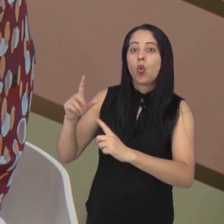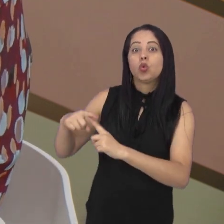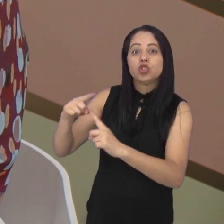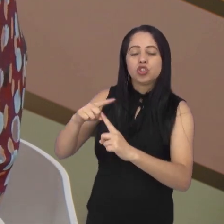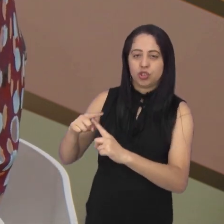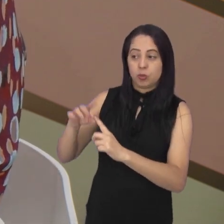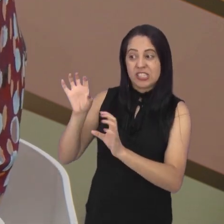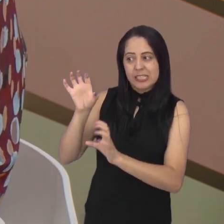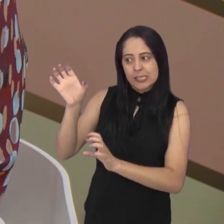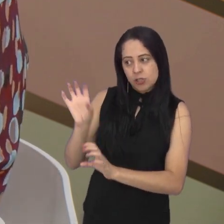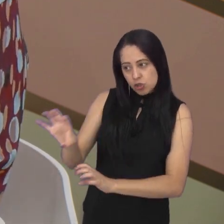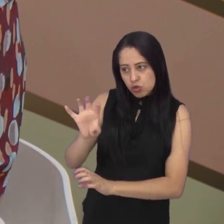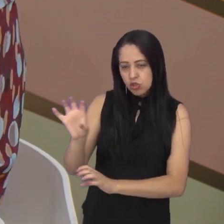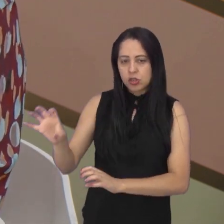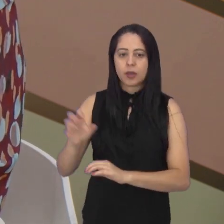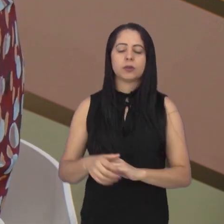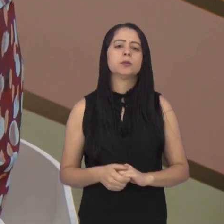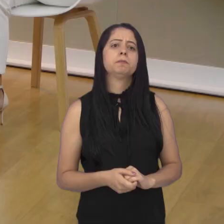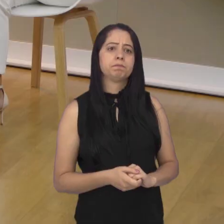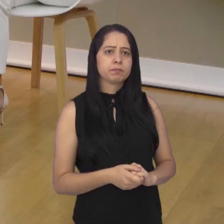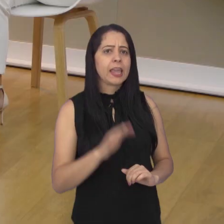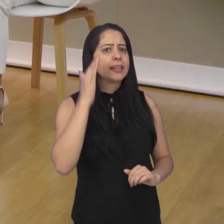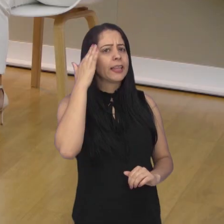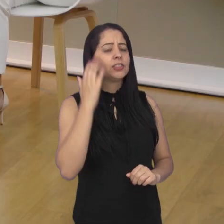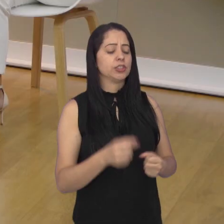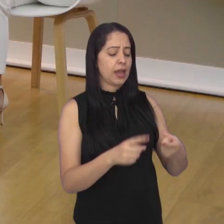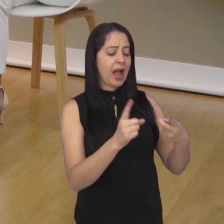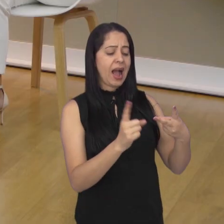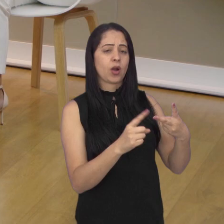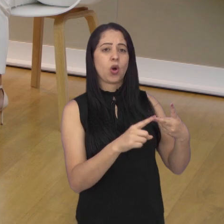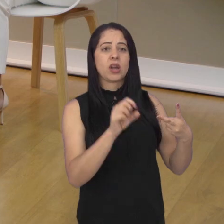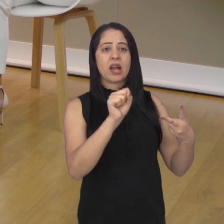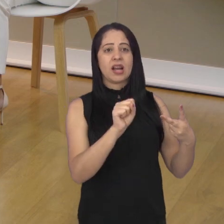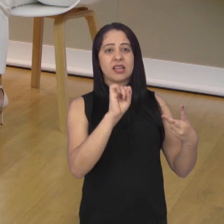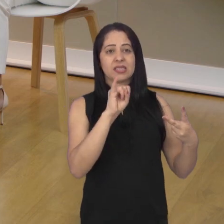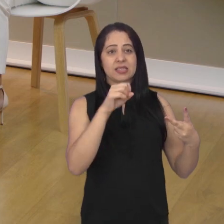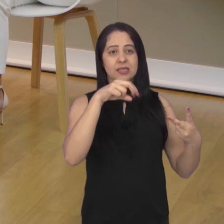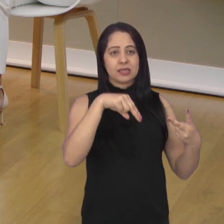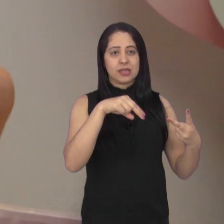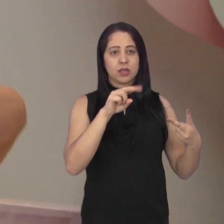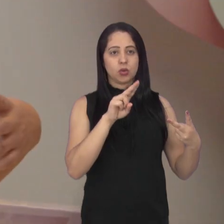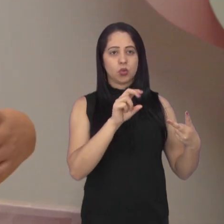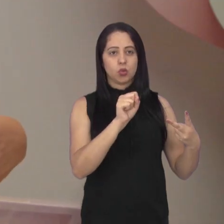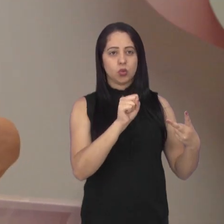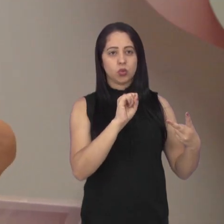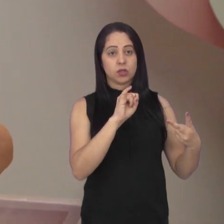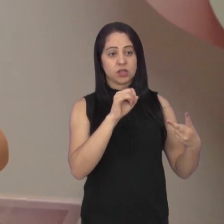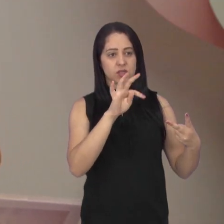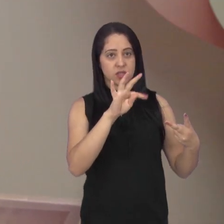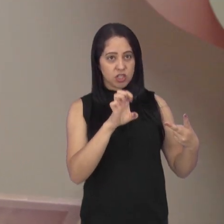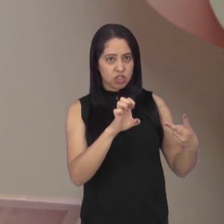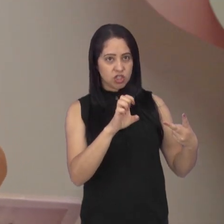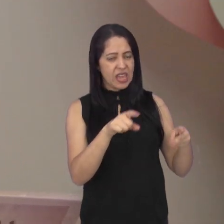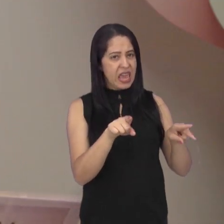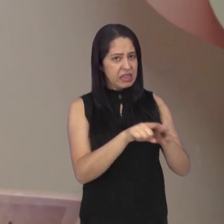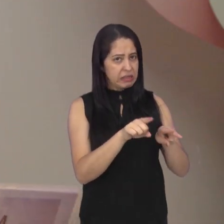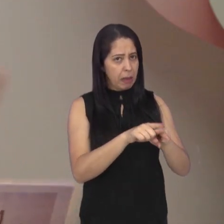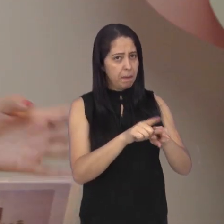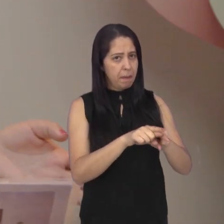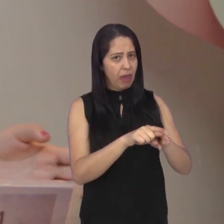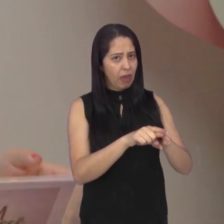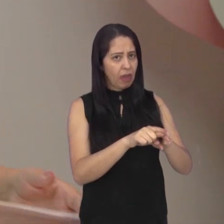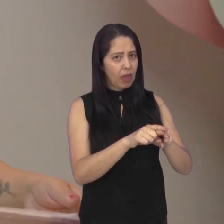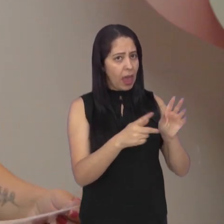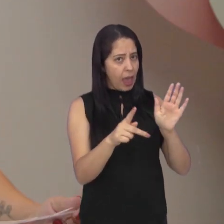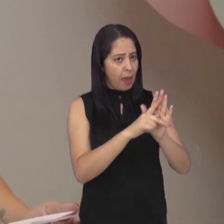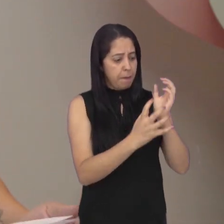vai partir o tratamento. Entendi. E a sinusite? A sinusite também faz parte desse quadro de alergias? Eu confesso